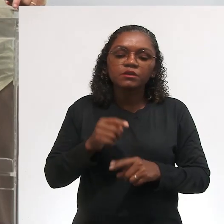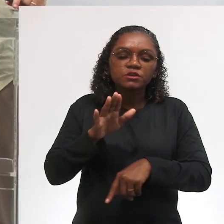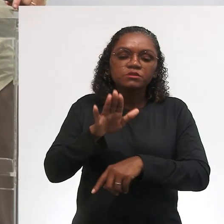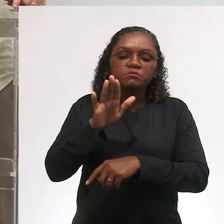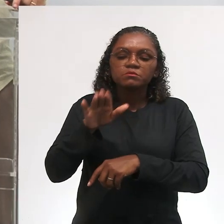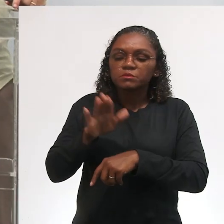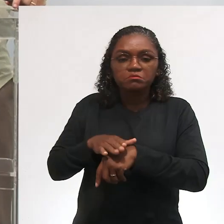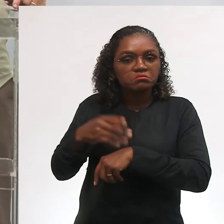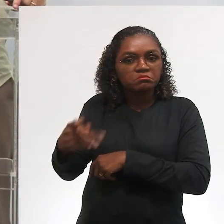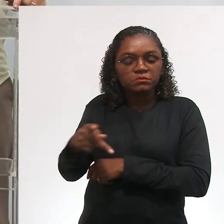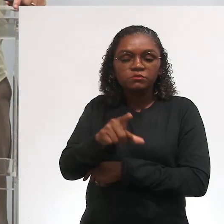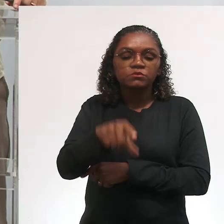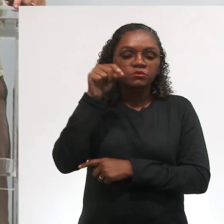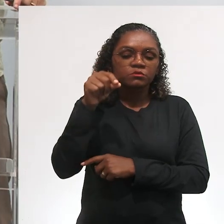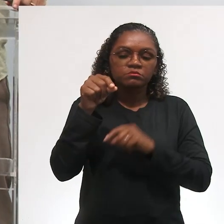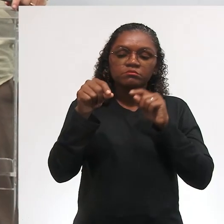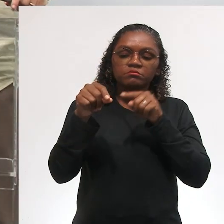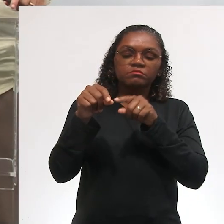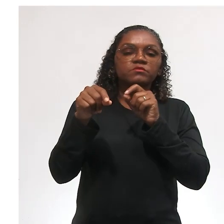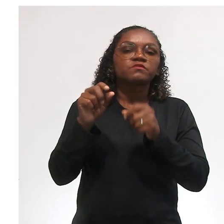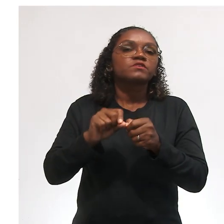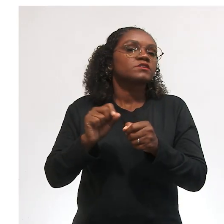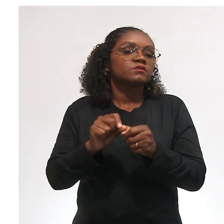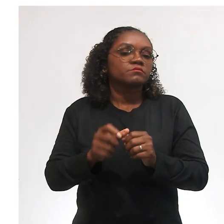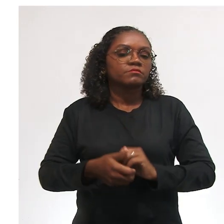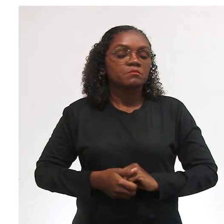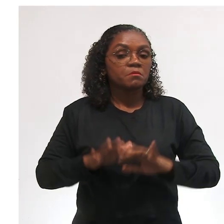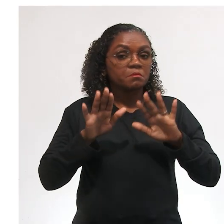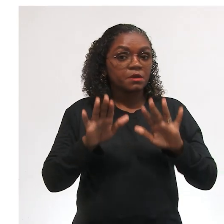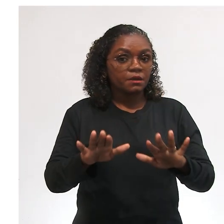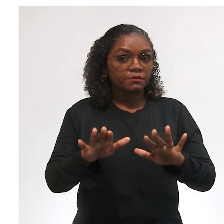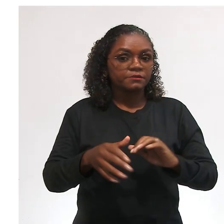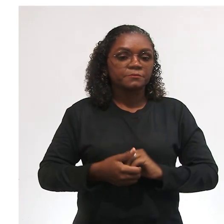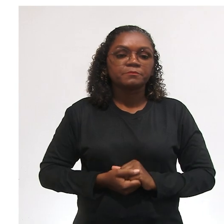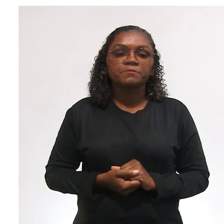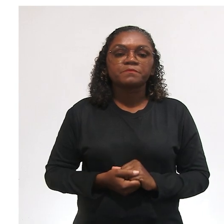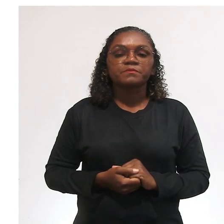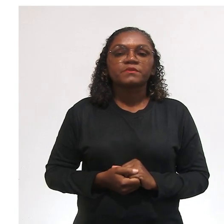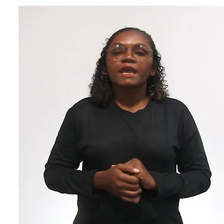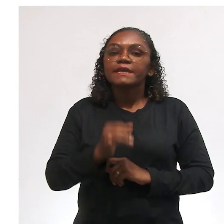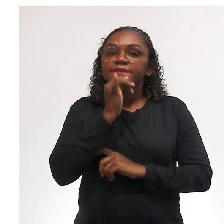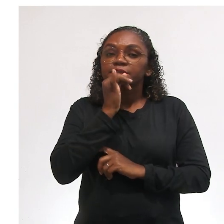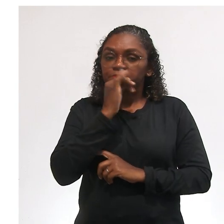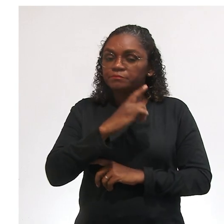mas ele vai fazer o comportamento que a gente precisa. Quais são os principais exemplos que